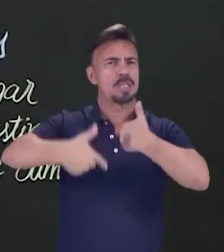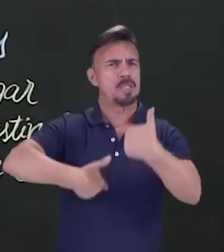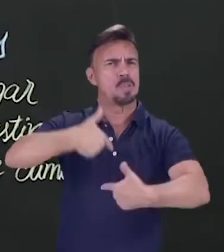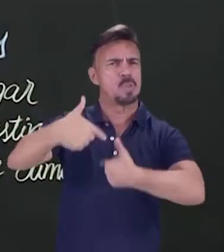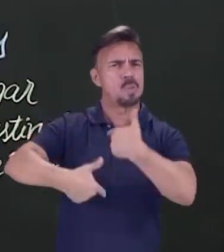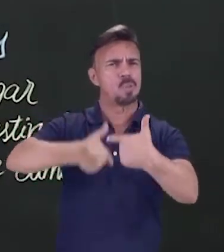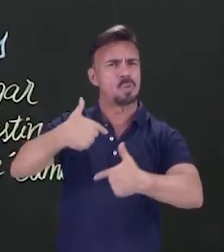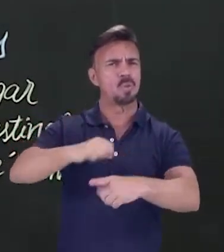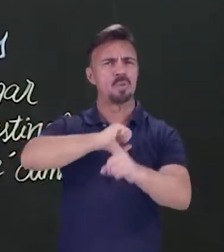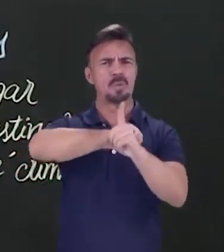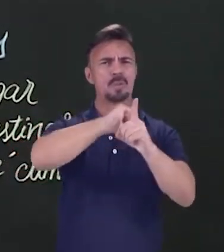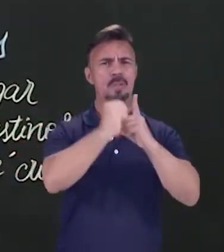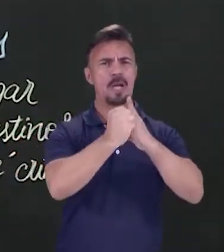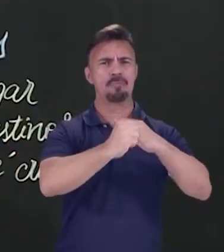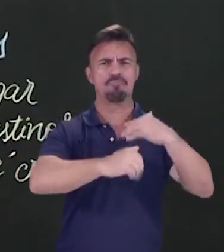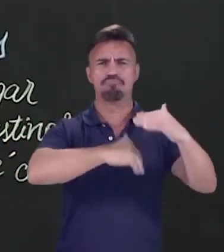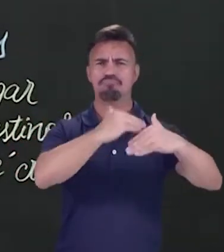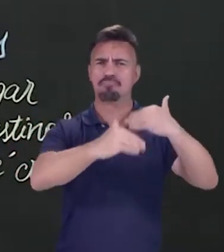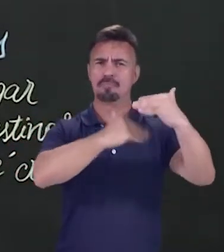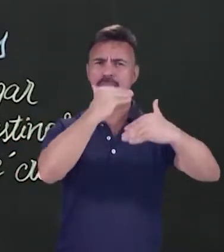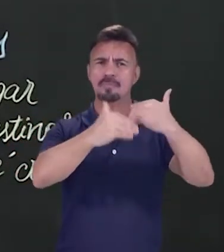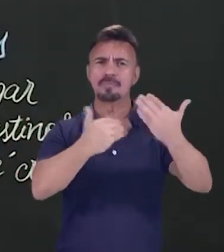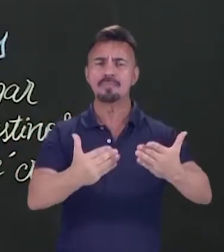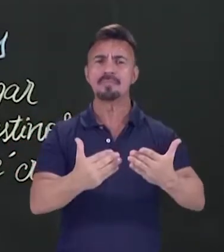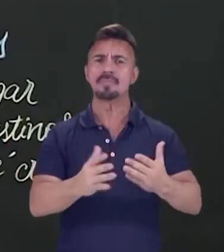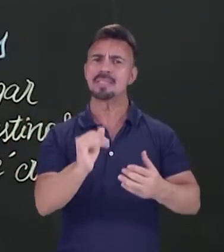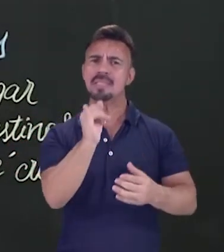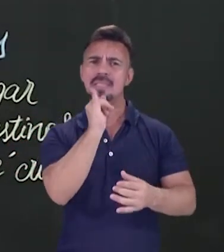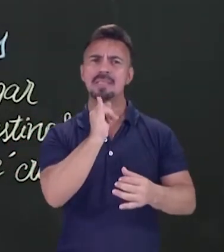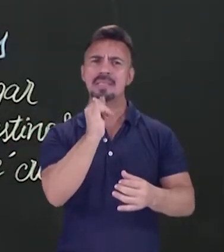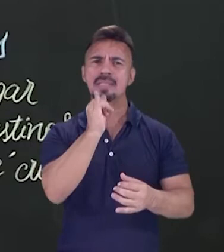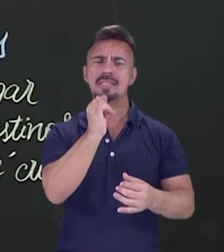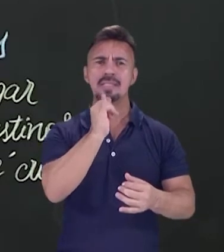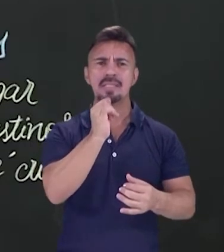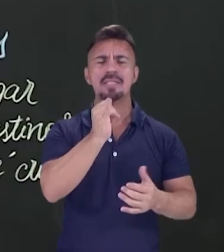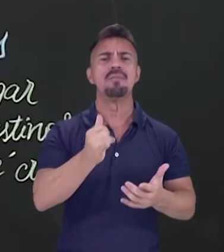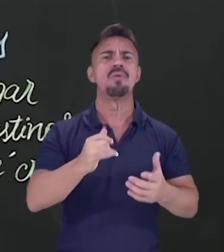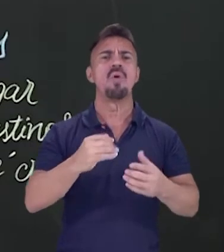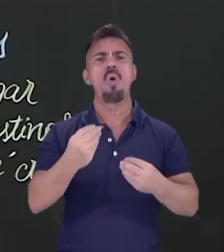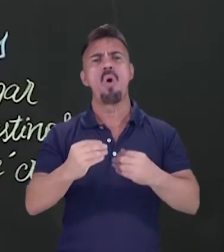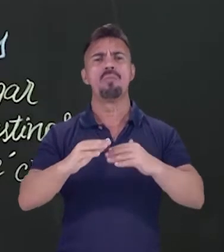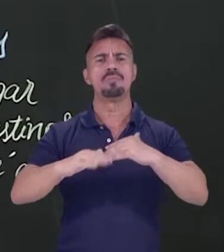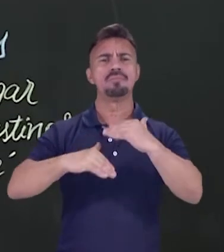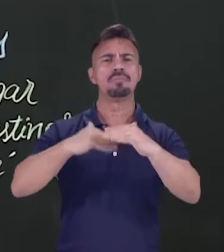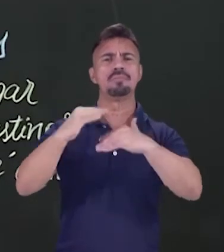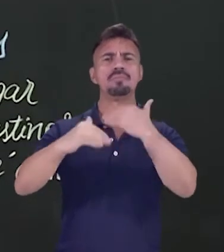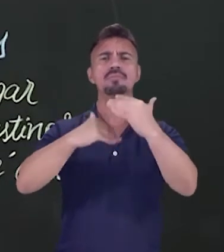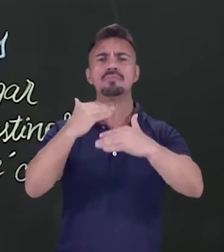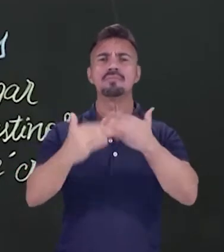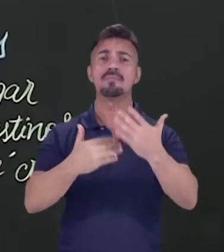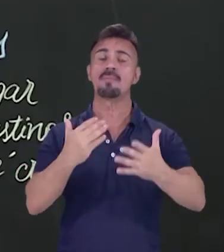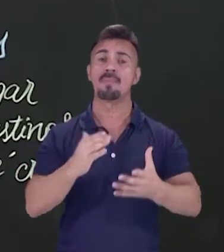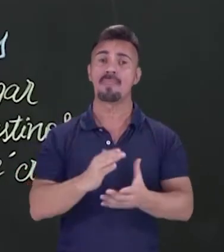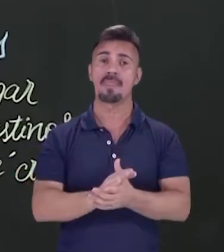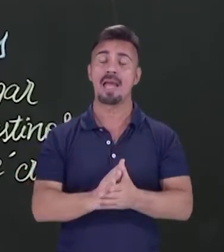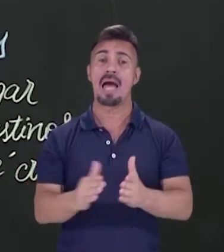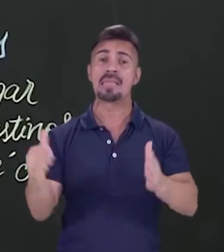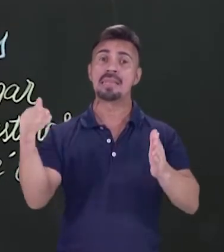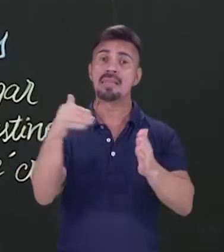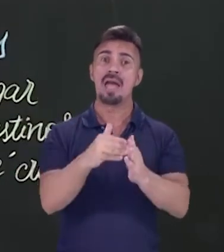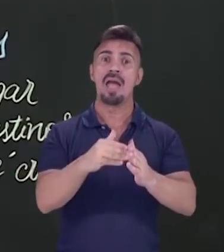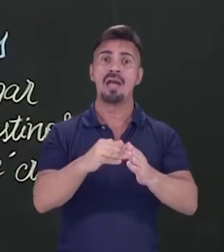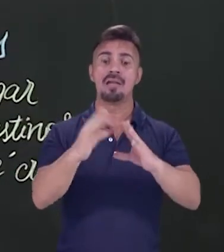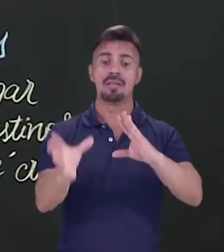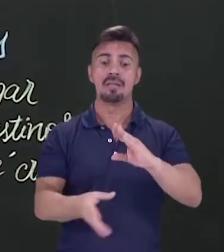conta dos avanços na sociedade. Então, essas exemplificações eu vou utilizar no desenvolvimento, a ponto de eu chegar na